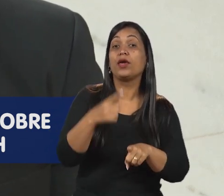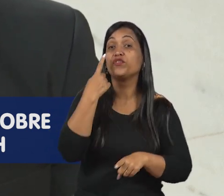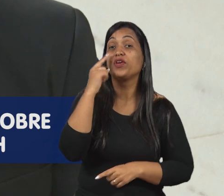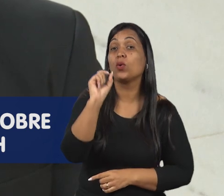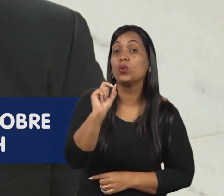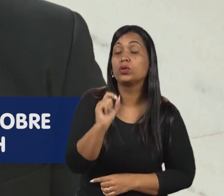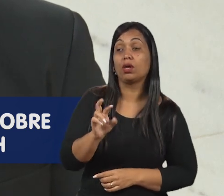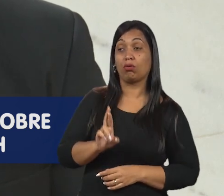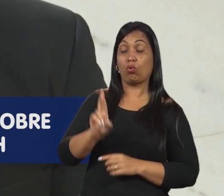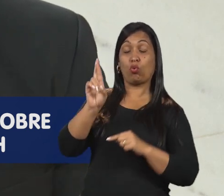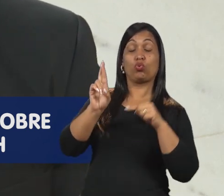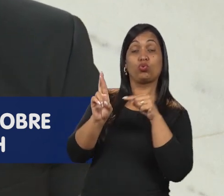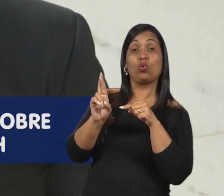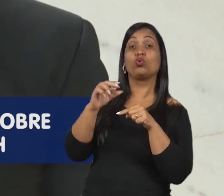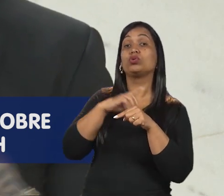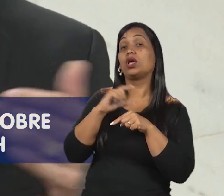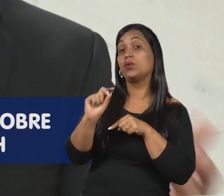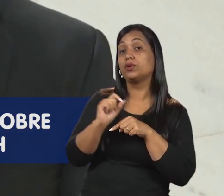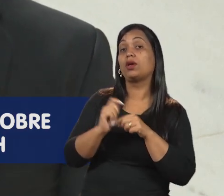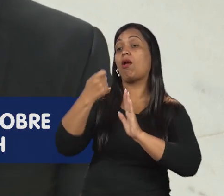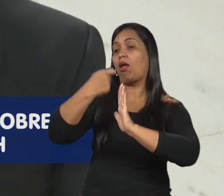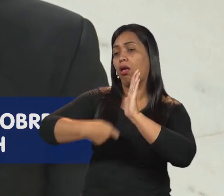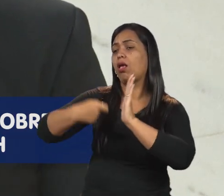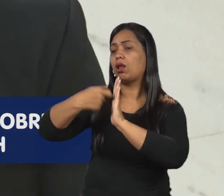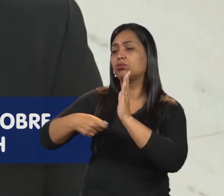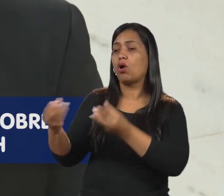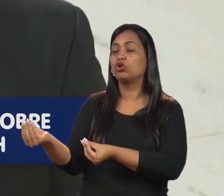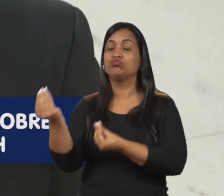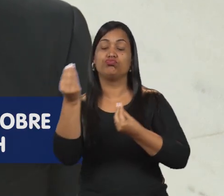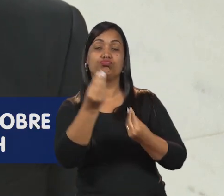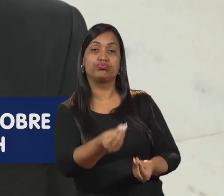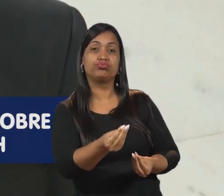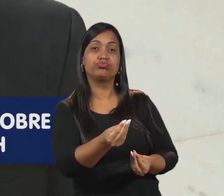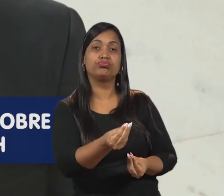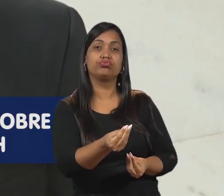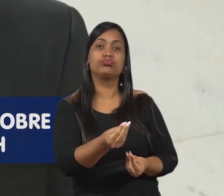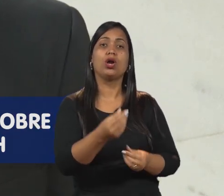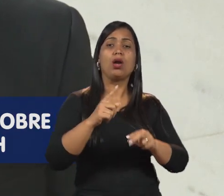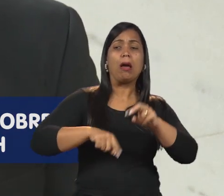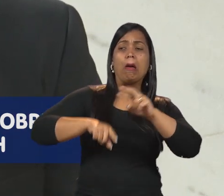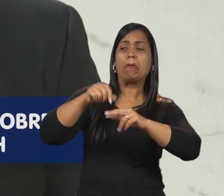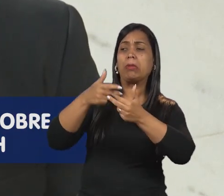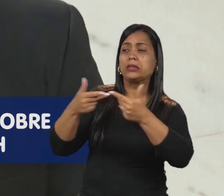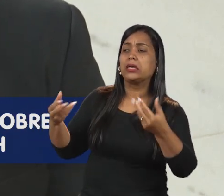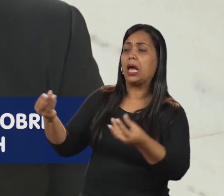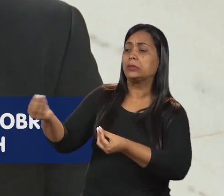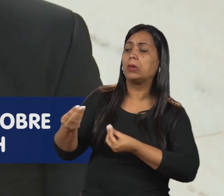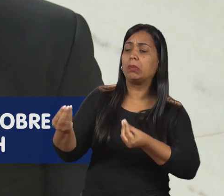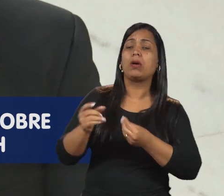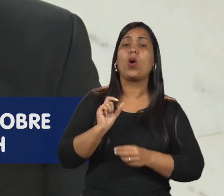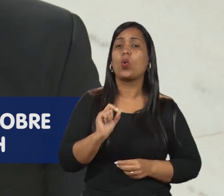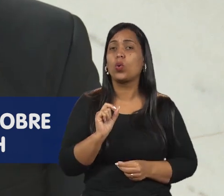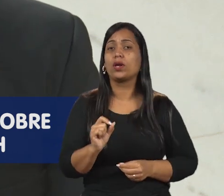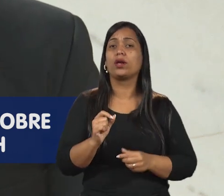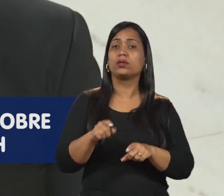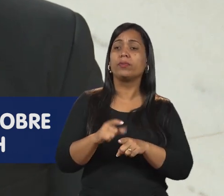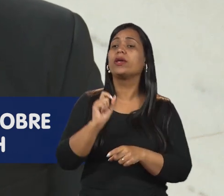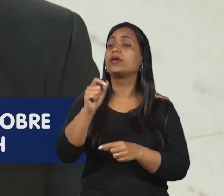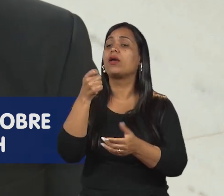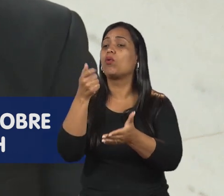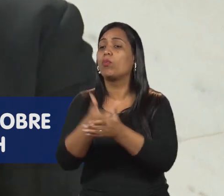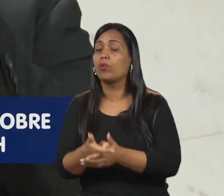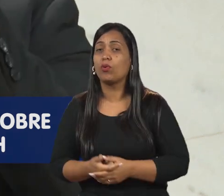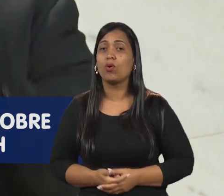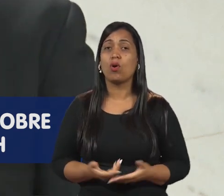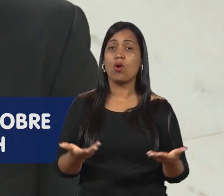o dono do estabelecimento tenha que gerar relatórios e encaminhar sobre a entrada desses materiais, sobre a saída desses materiais.